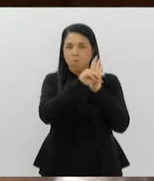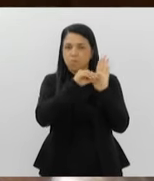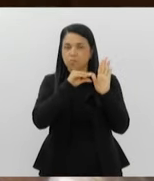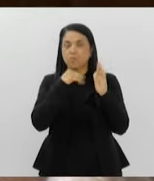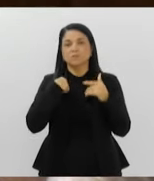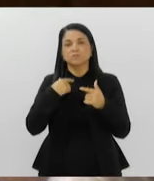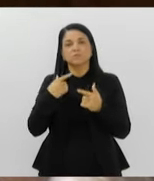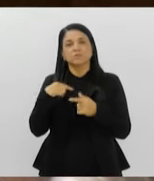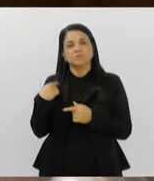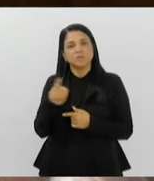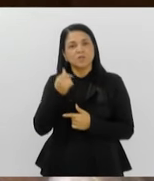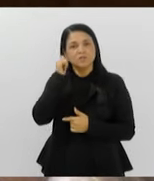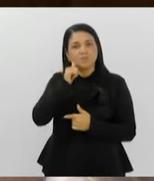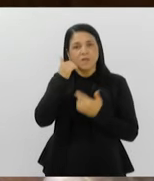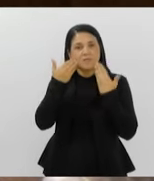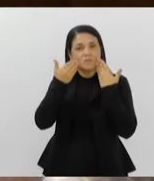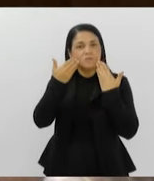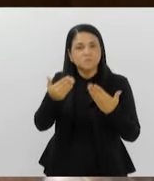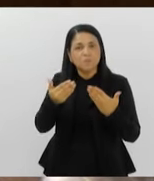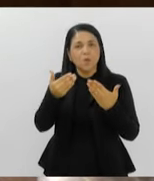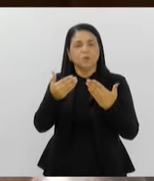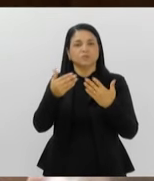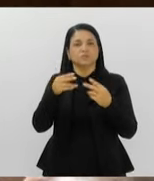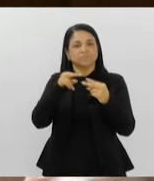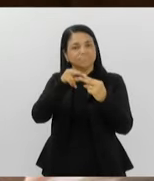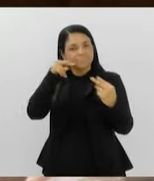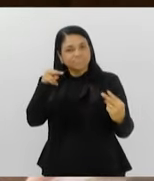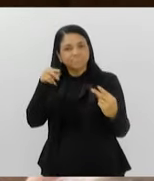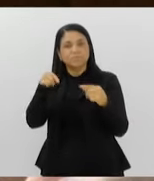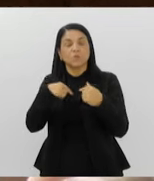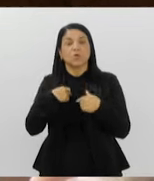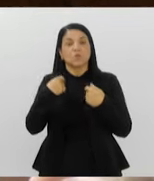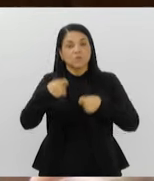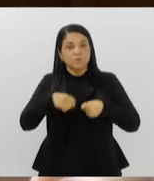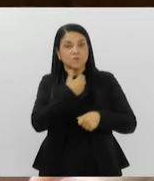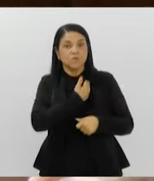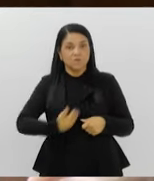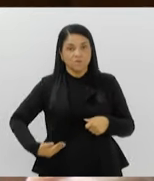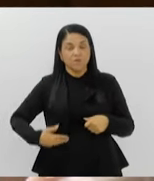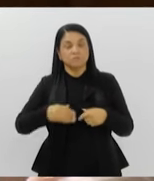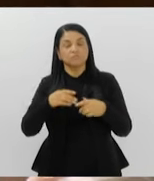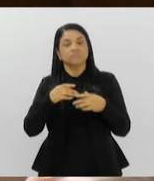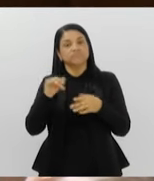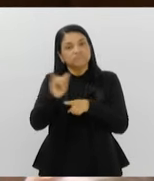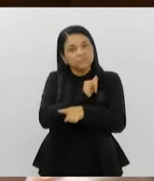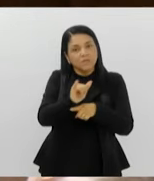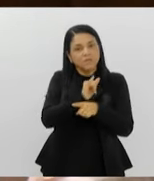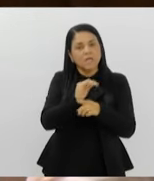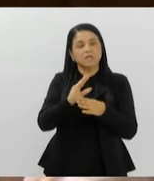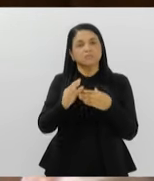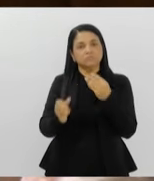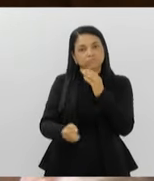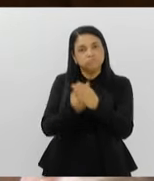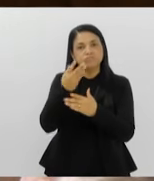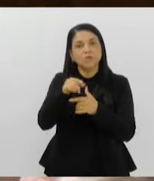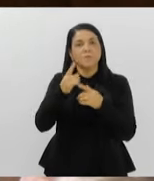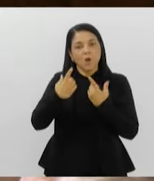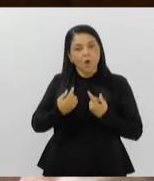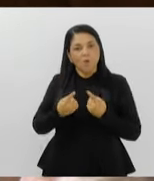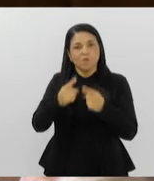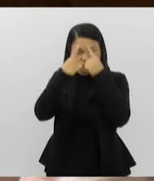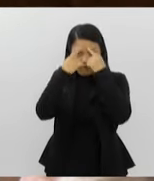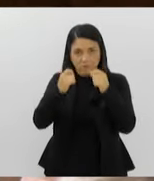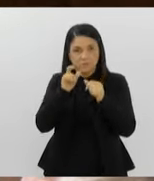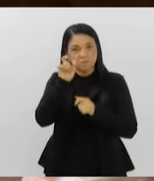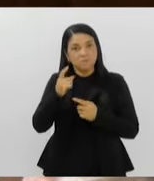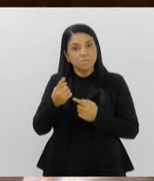virtual. Mais deveres para o poder público quando o governo precisa criar mecanismos para prevenir e combater a violência política contra a mulher, além